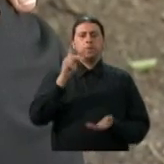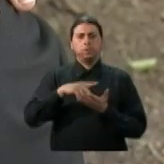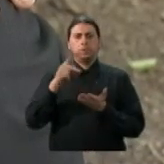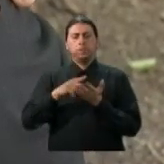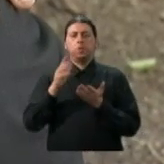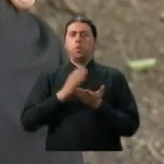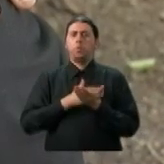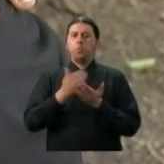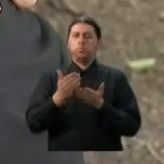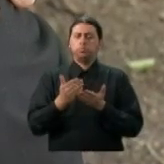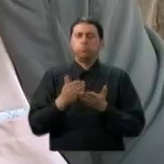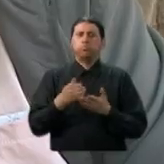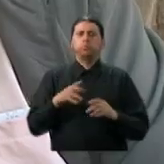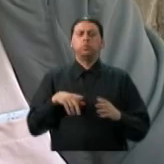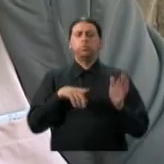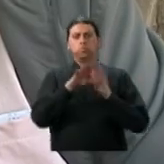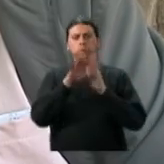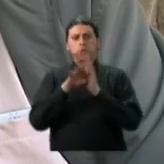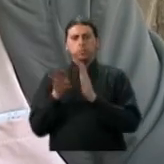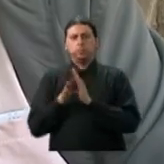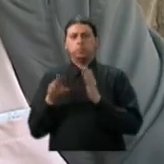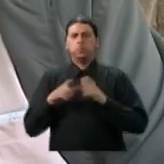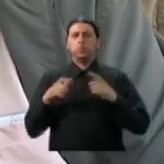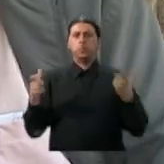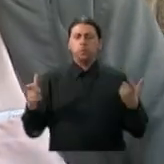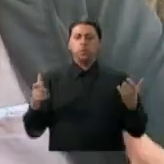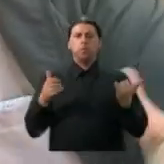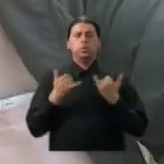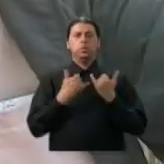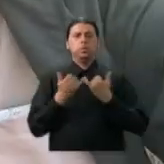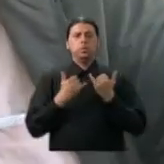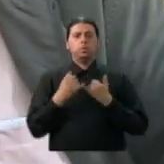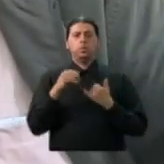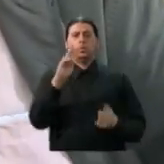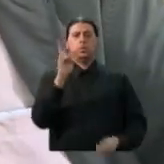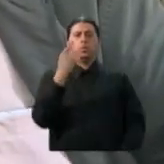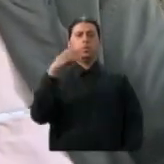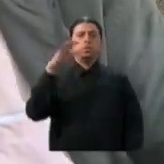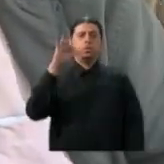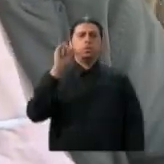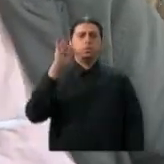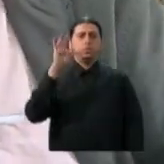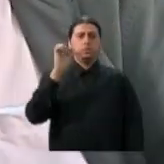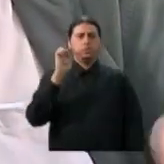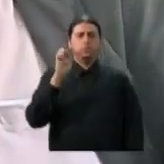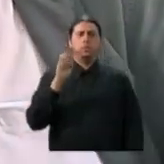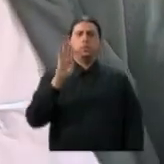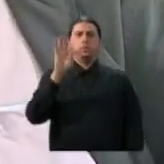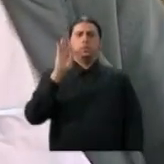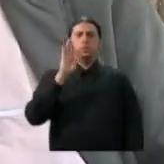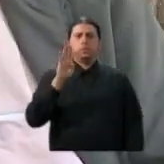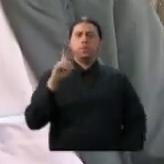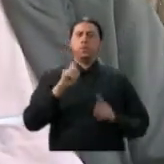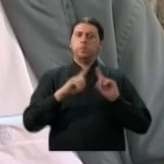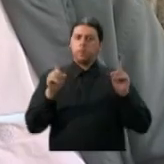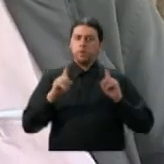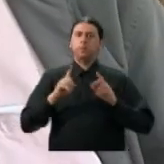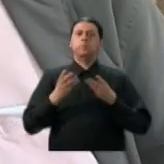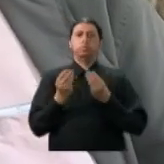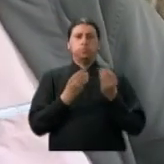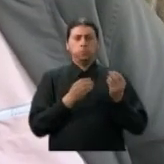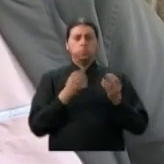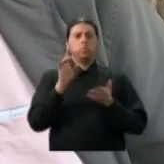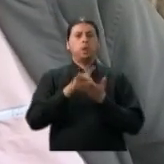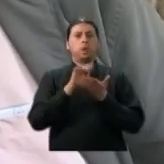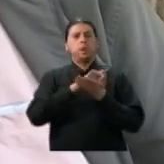são endêmicas. Estão presentes. Por exemplo, hepatite B. É endêmica, não é uma epidemia de hepatite B, mas tem muitos casos.